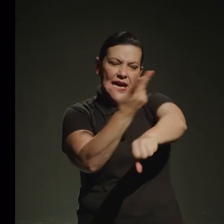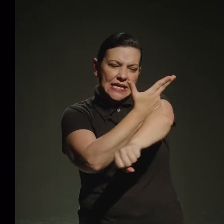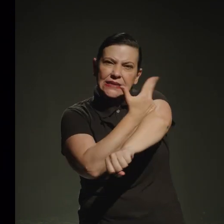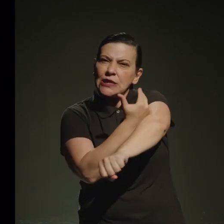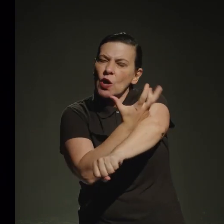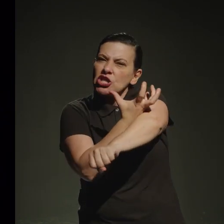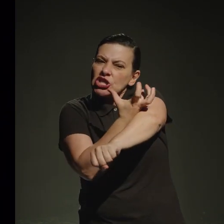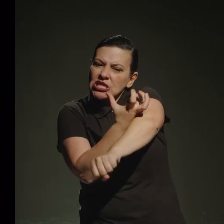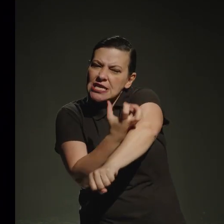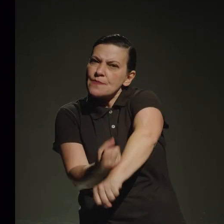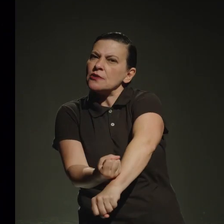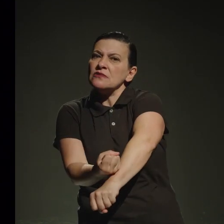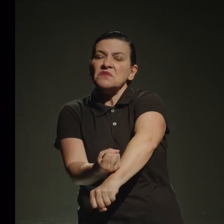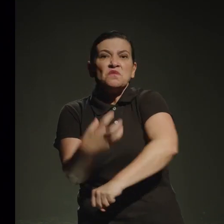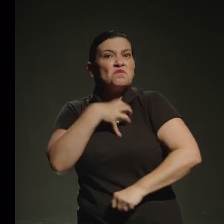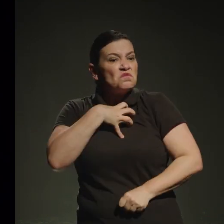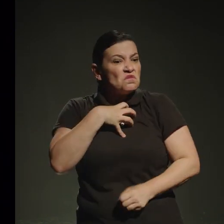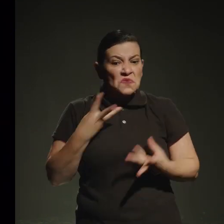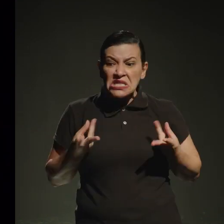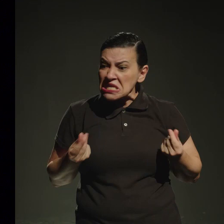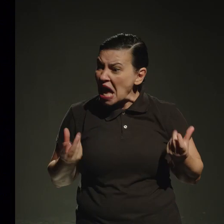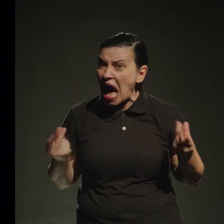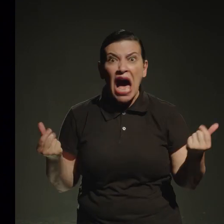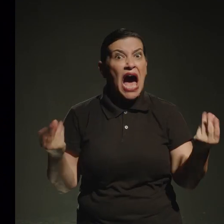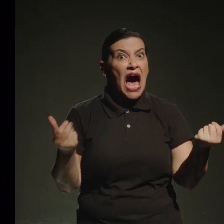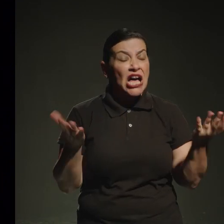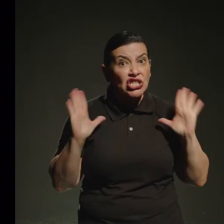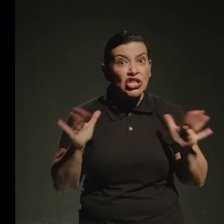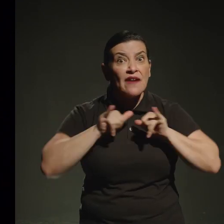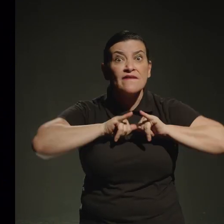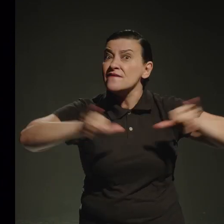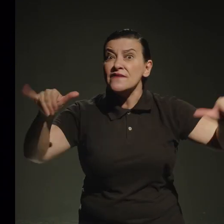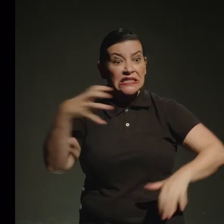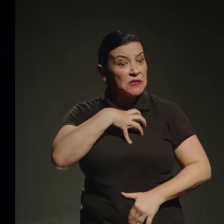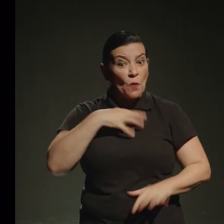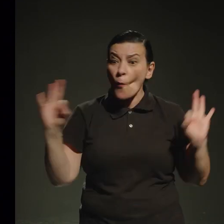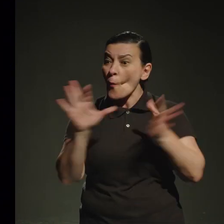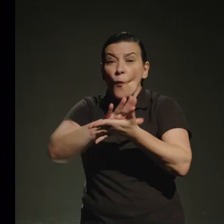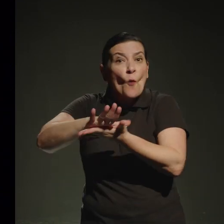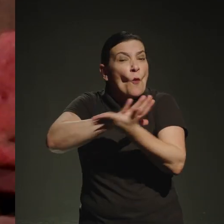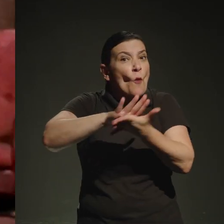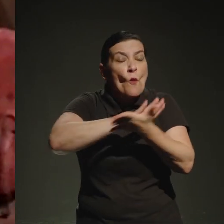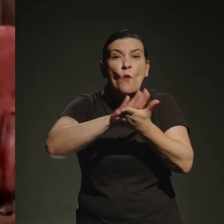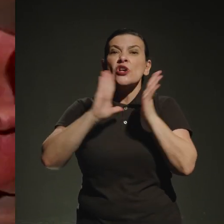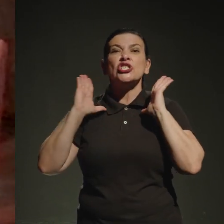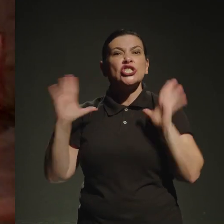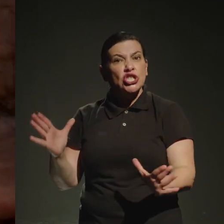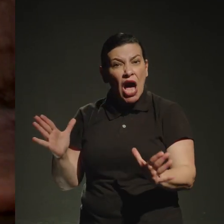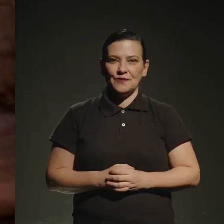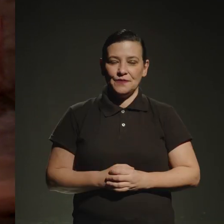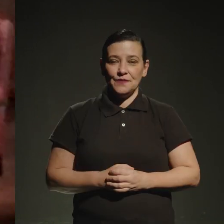mesmo um zumbido, uma vertigem, uma labirintite. Não. Nada. Cena